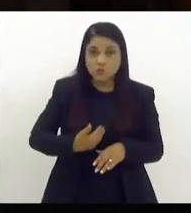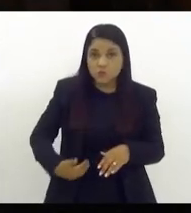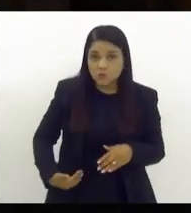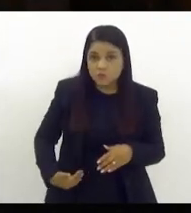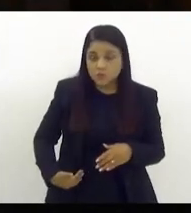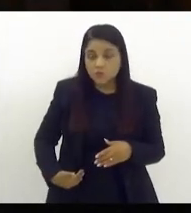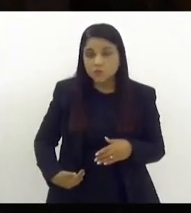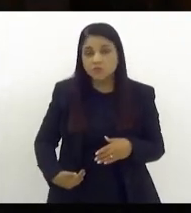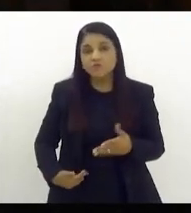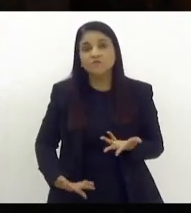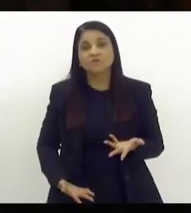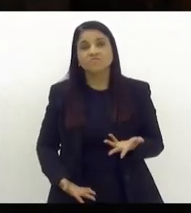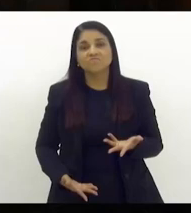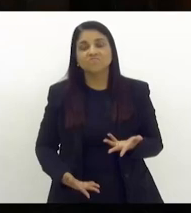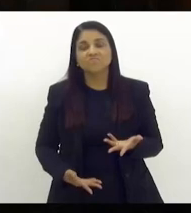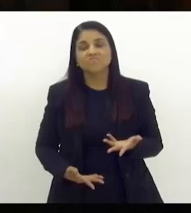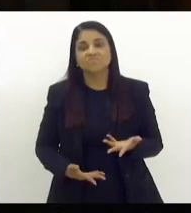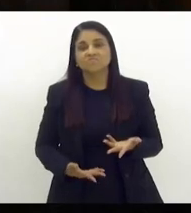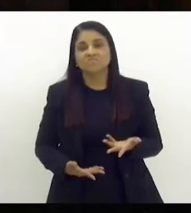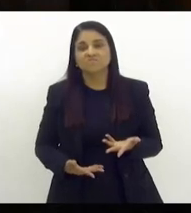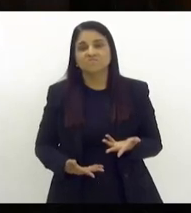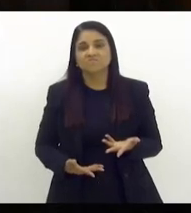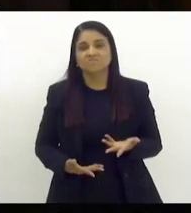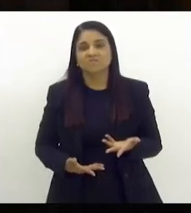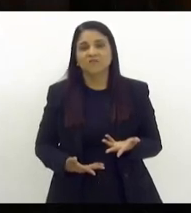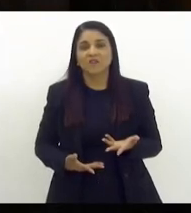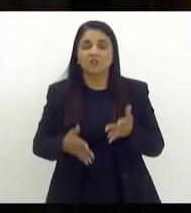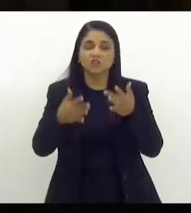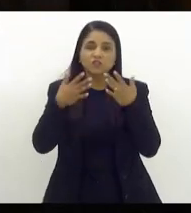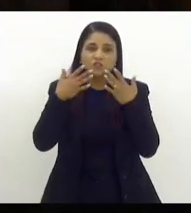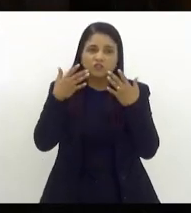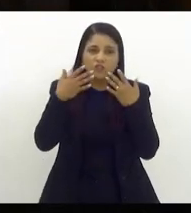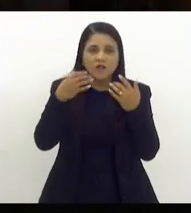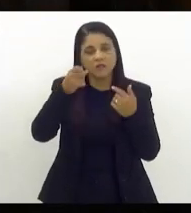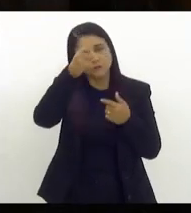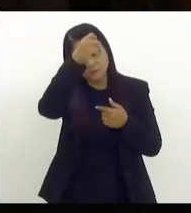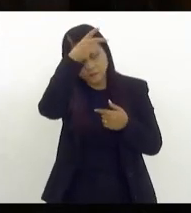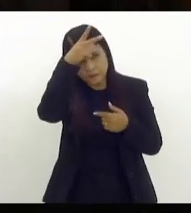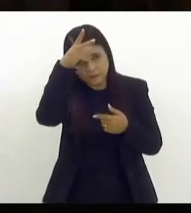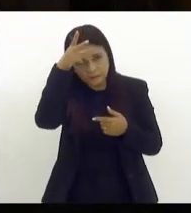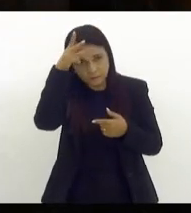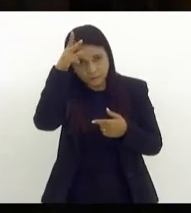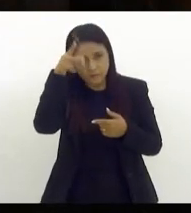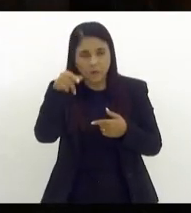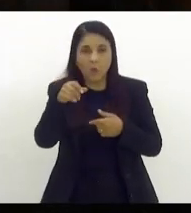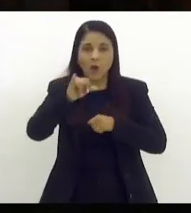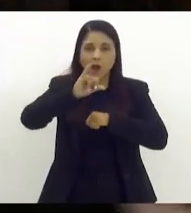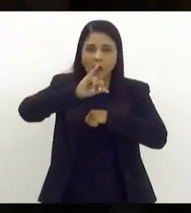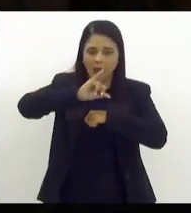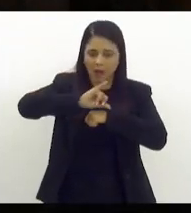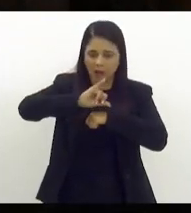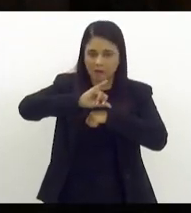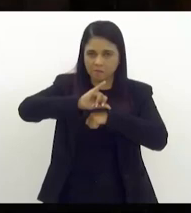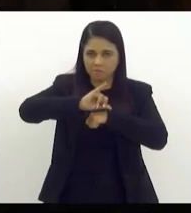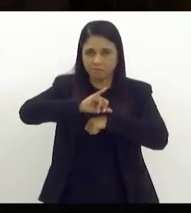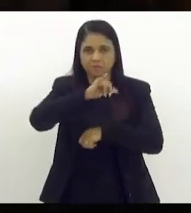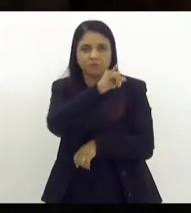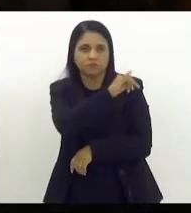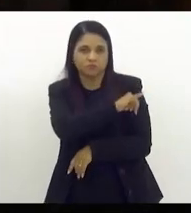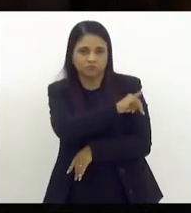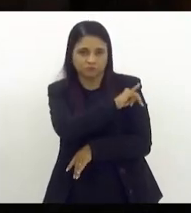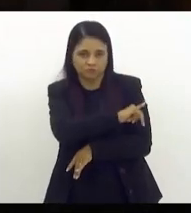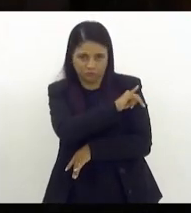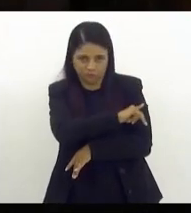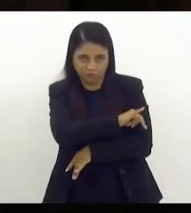Machado, mesmo sendo o Teatro Municipal na capital do Estado, aqui